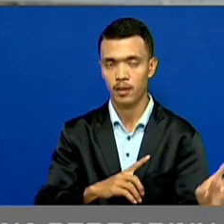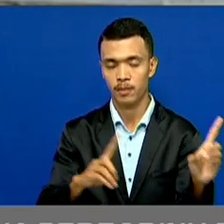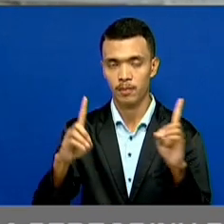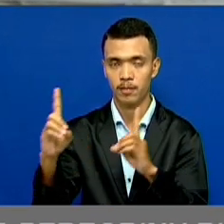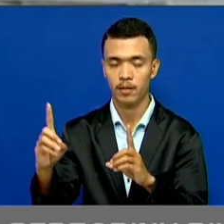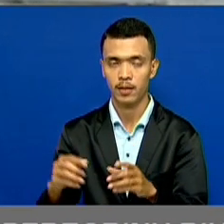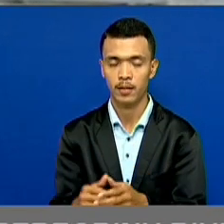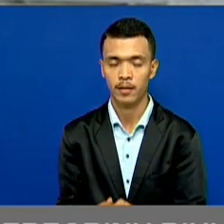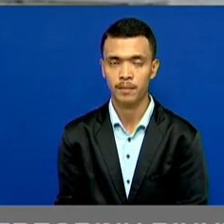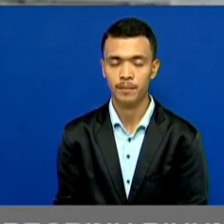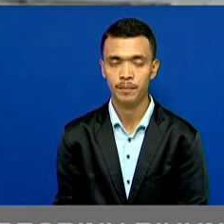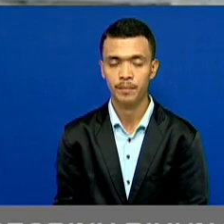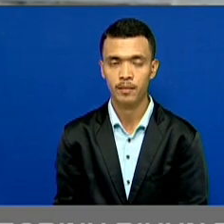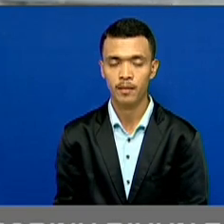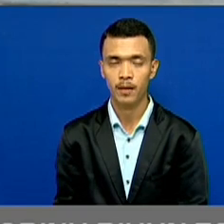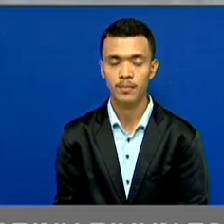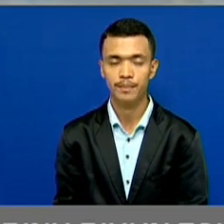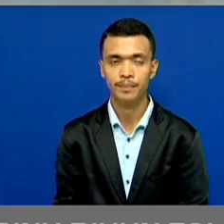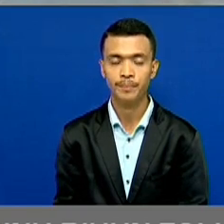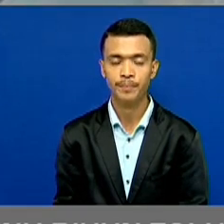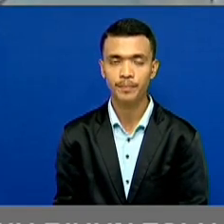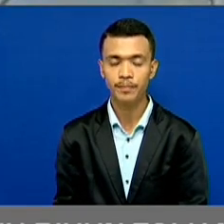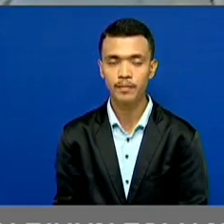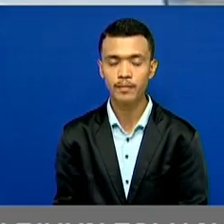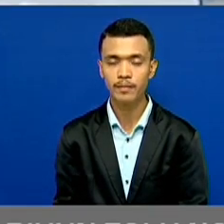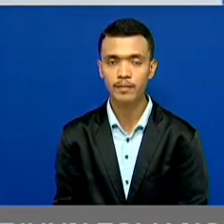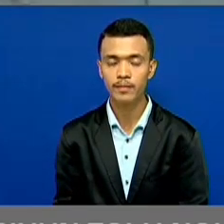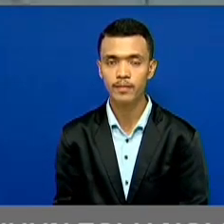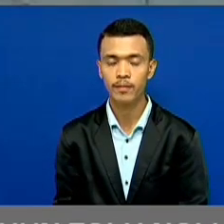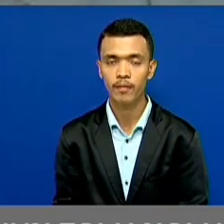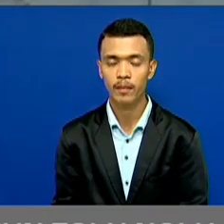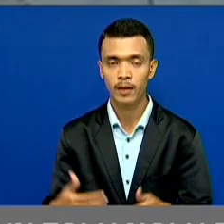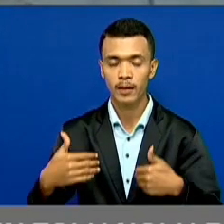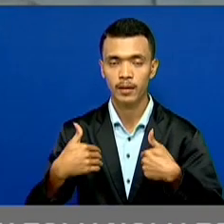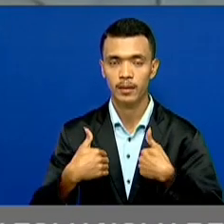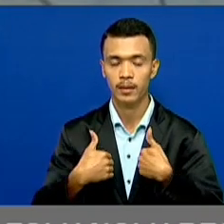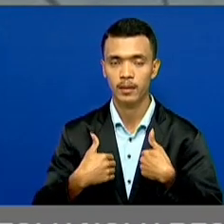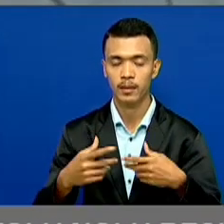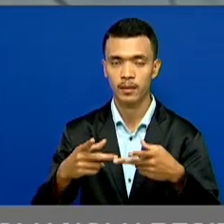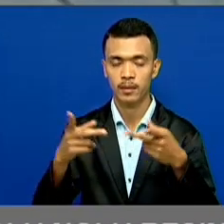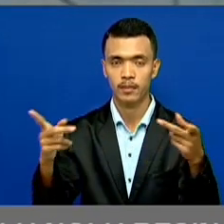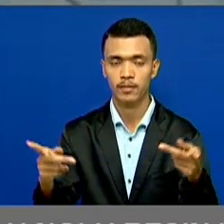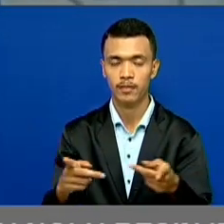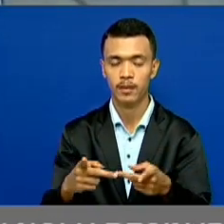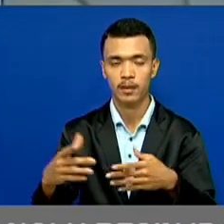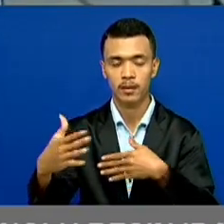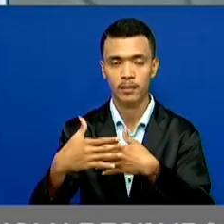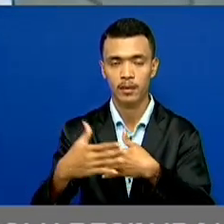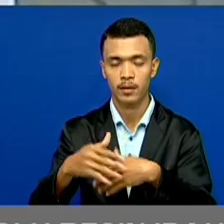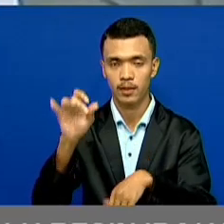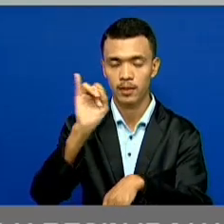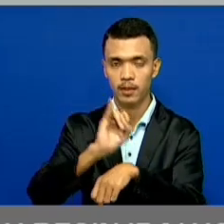municipio, esfuerzo máximo, fate en el tema que toca la rebelde samba, y ya que era centro, ciudad, básico,